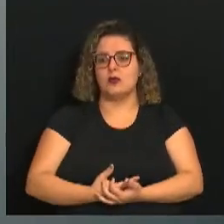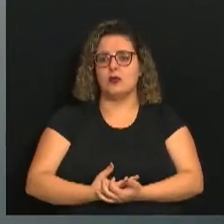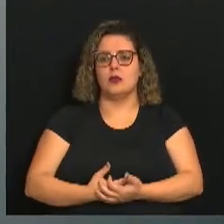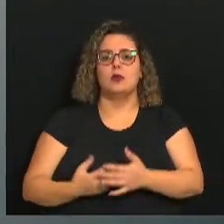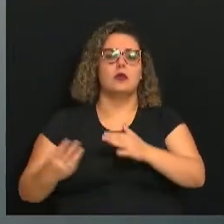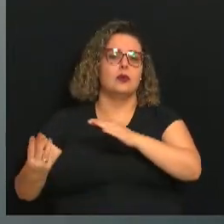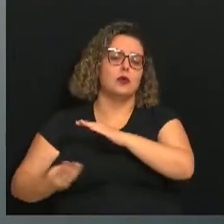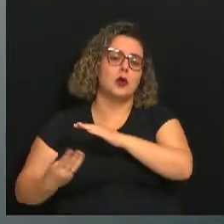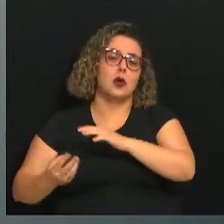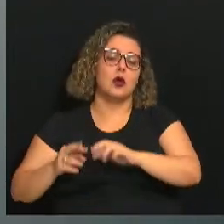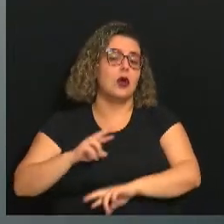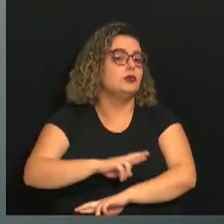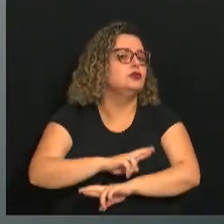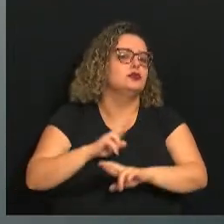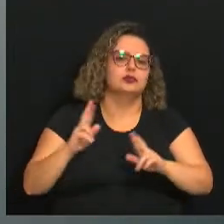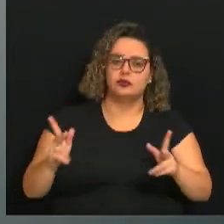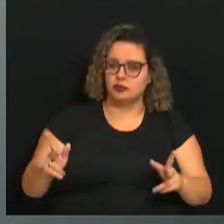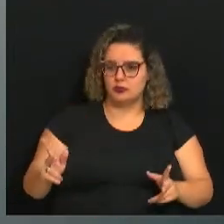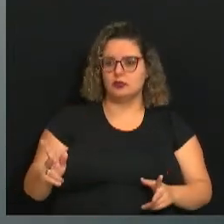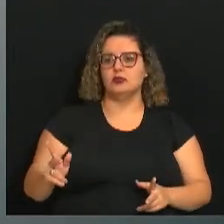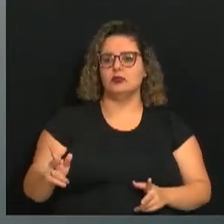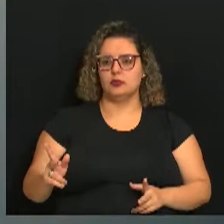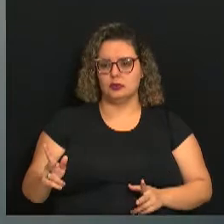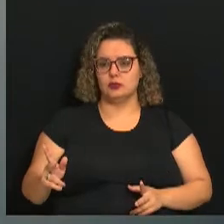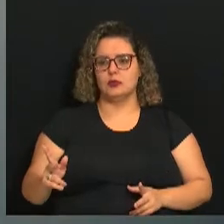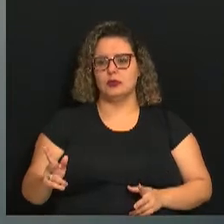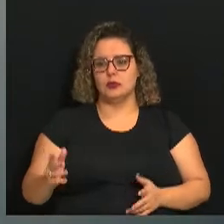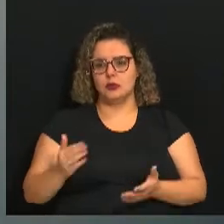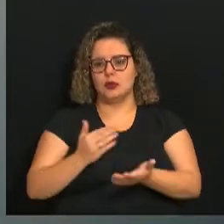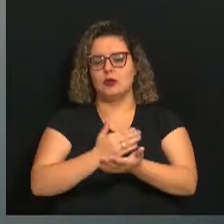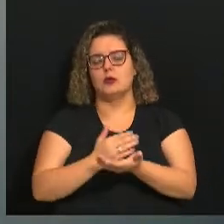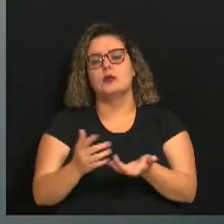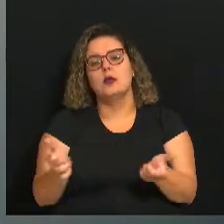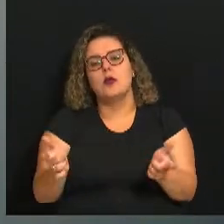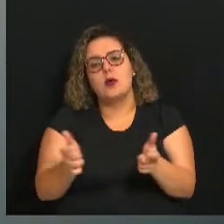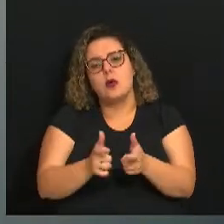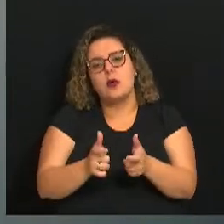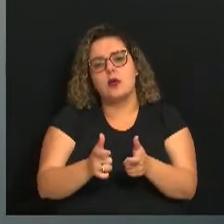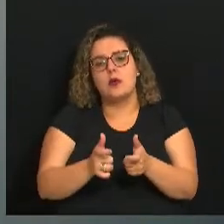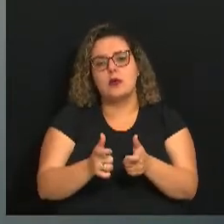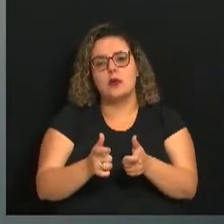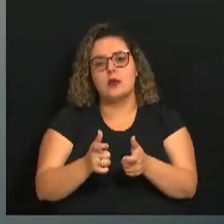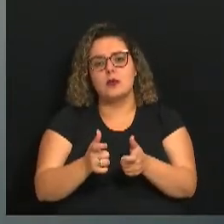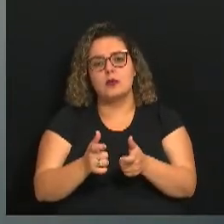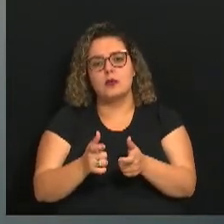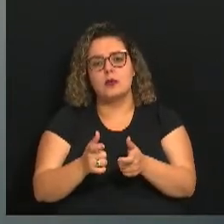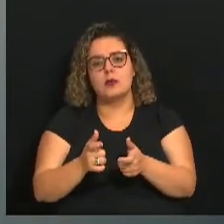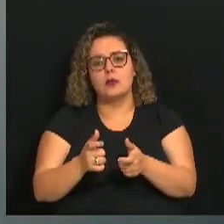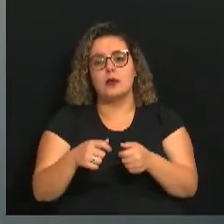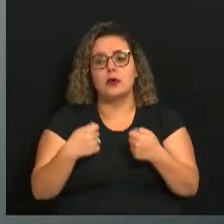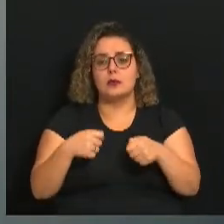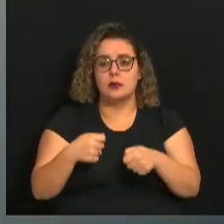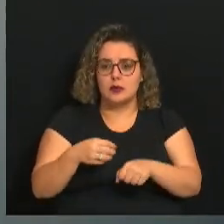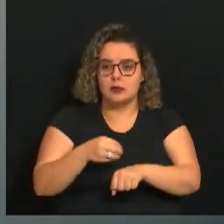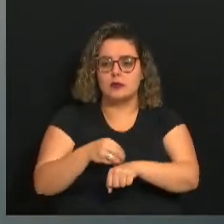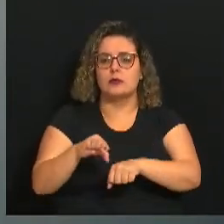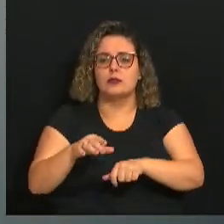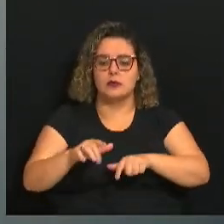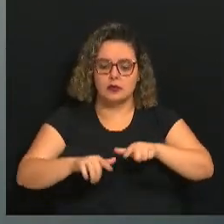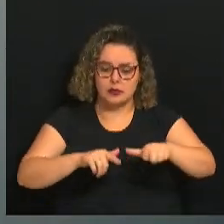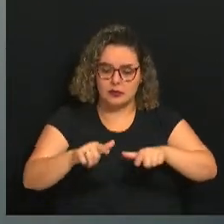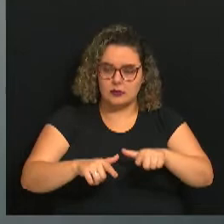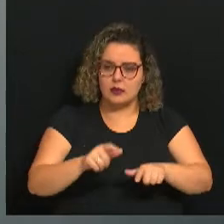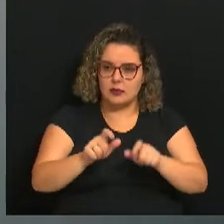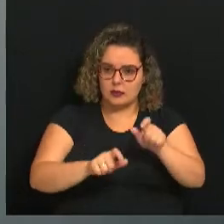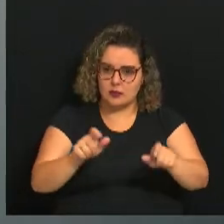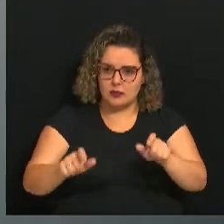aí. Isso começou de forma bem pequena, por uma necessidade de encaminhamento para trabalhar com alunos portadores de necessidade